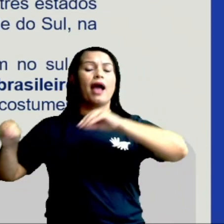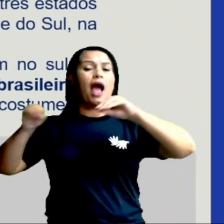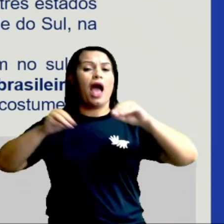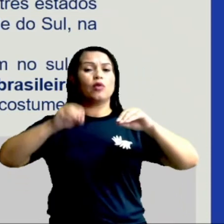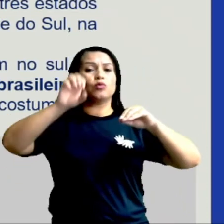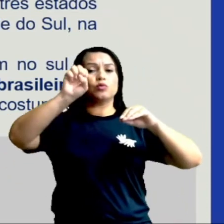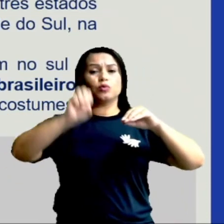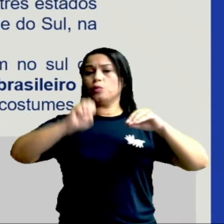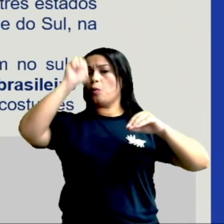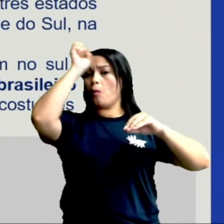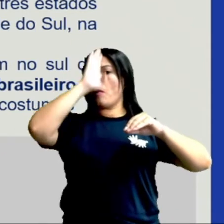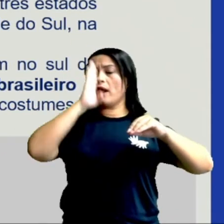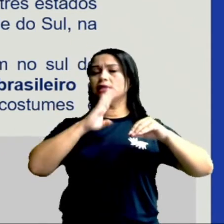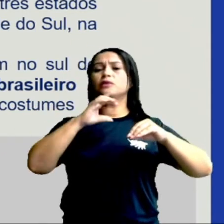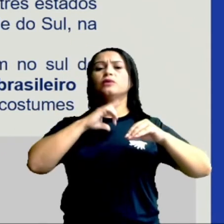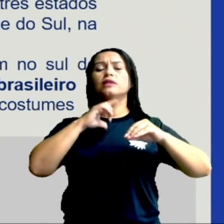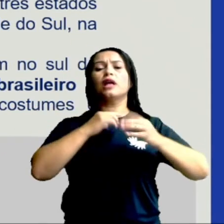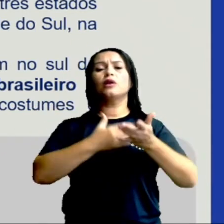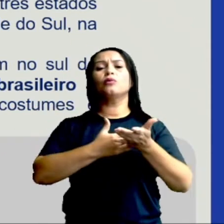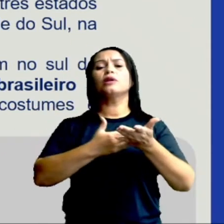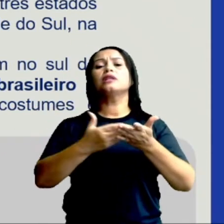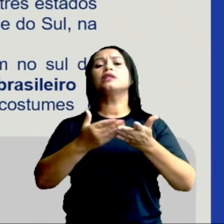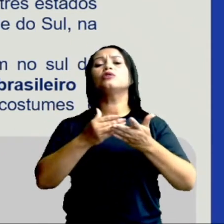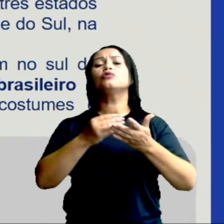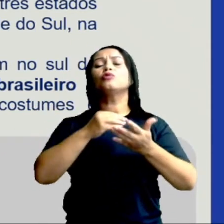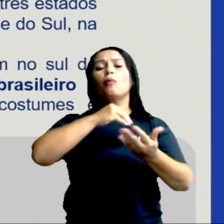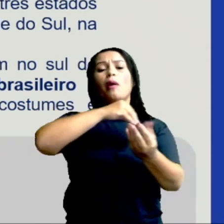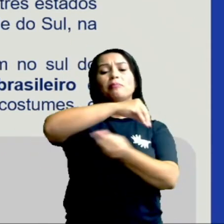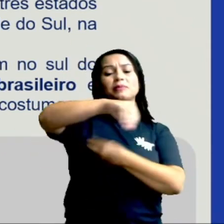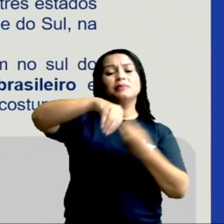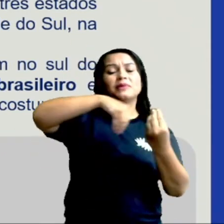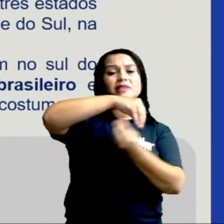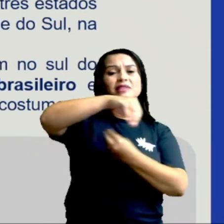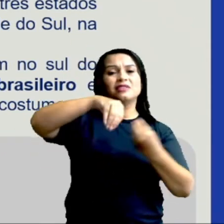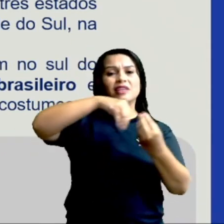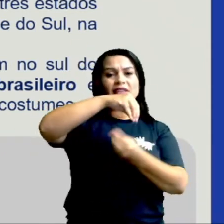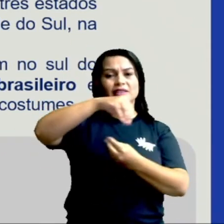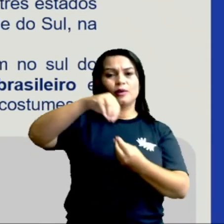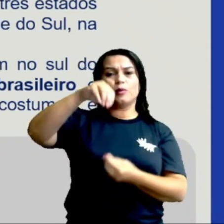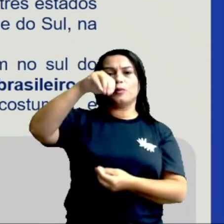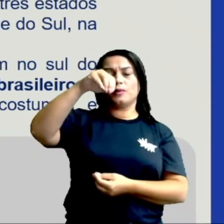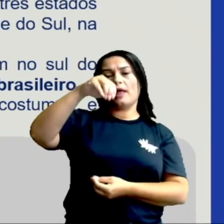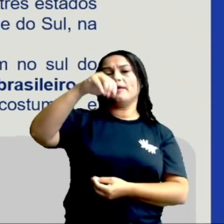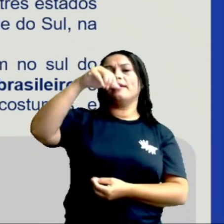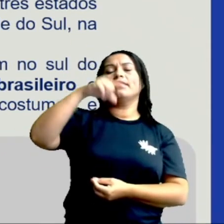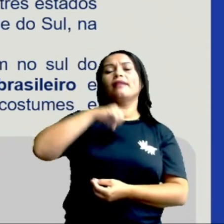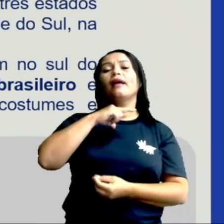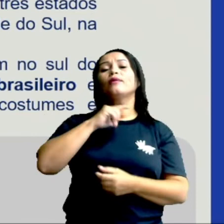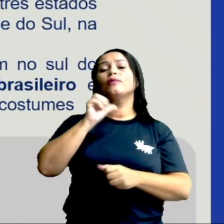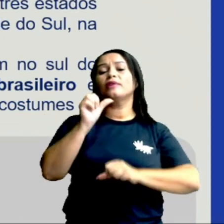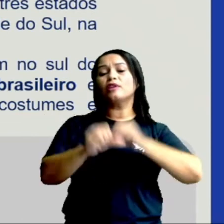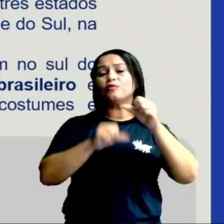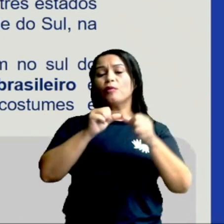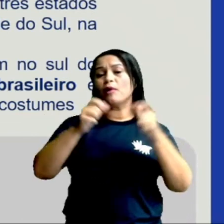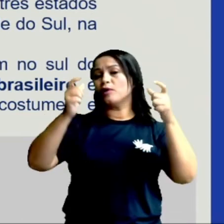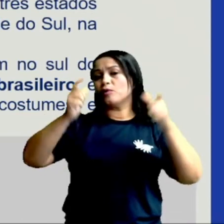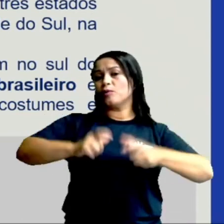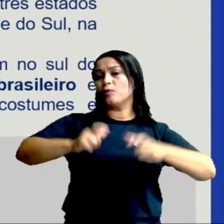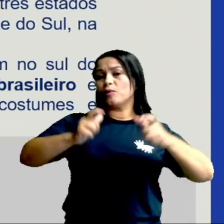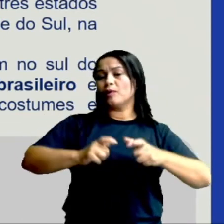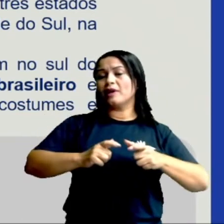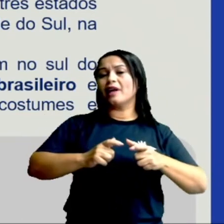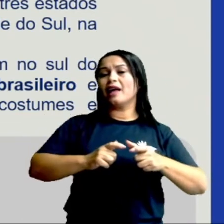Brasil, dando início a uma imensa miscigenação europeia em solo brasileiro e transformando a região em um